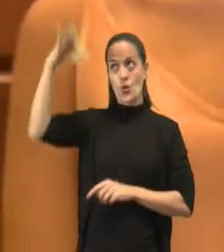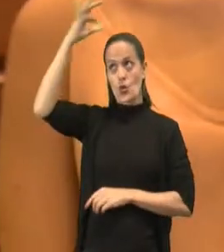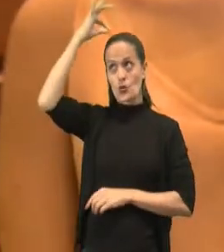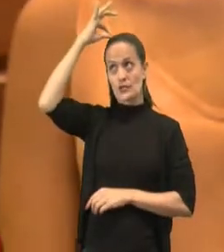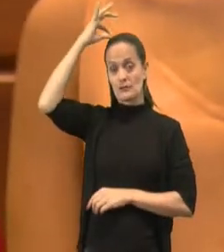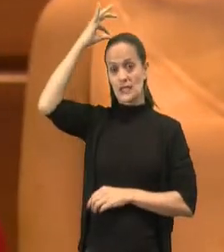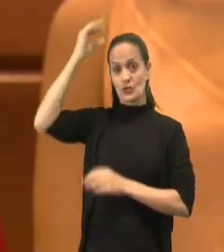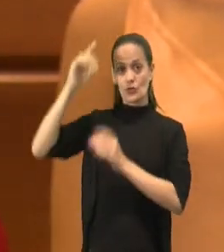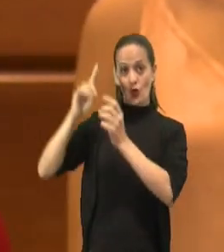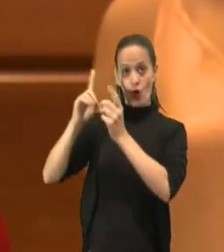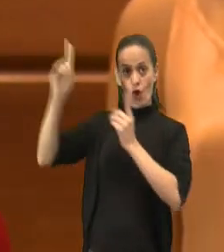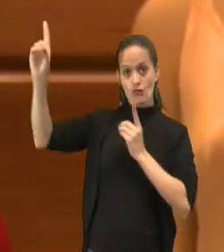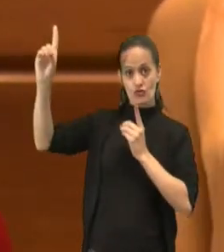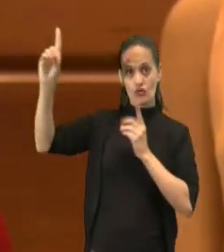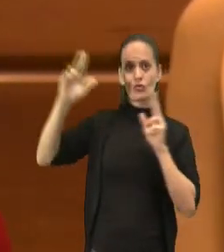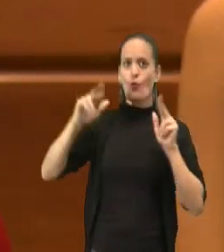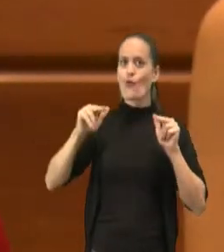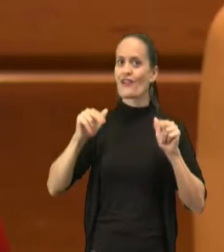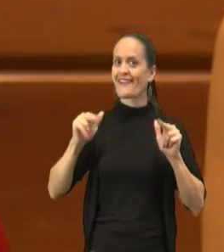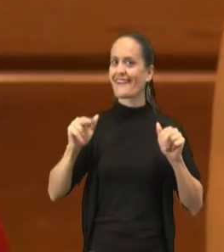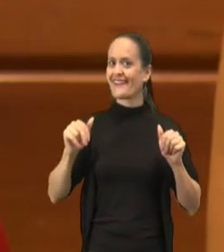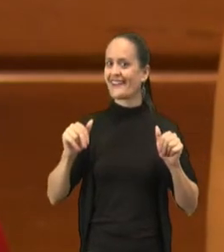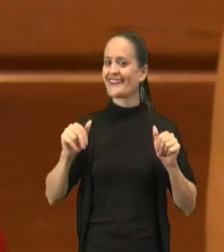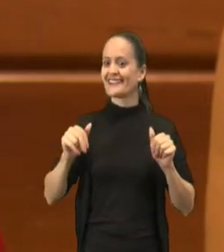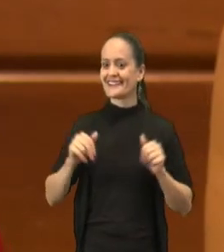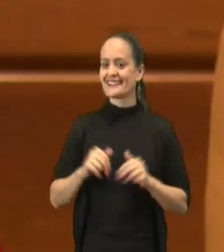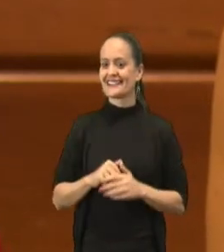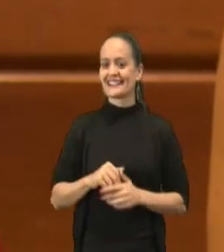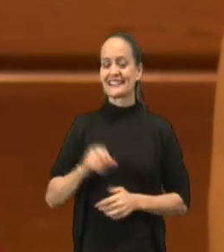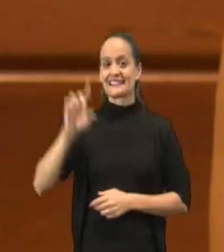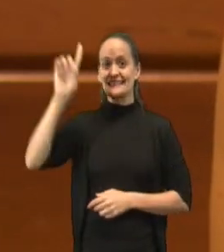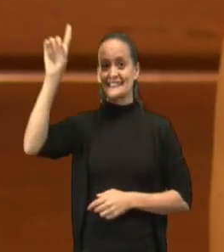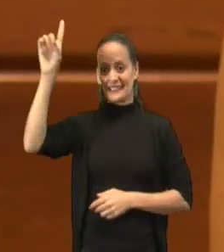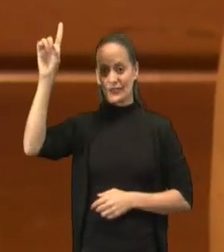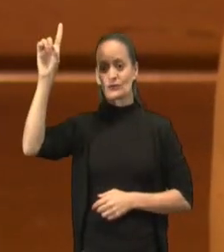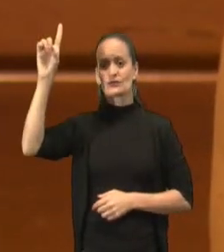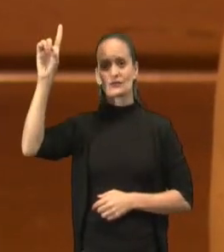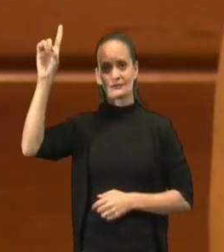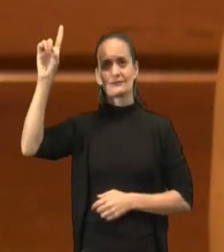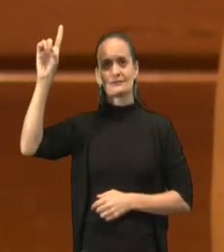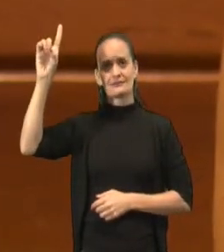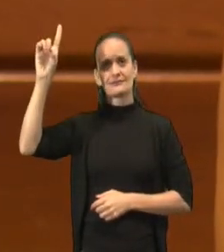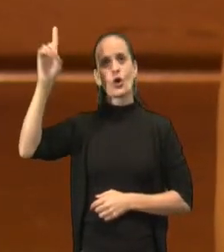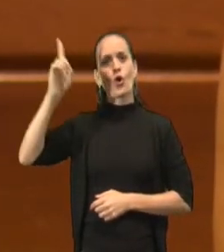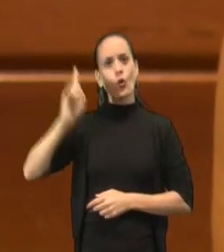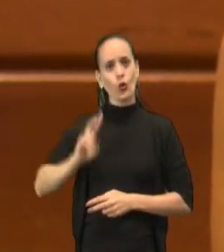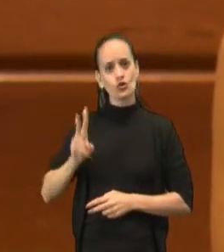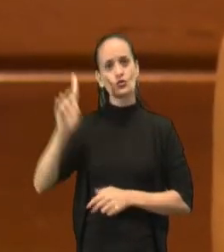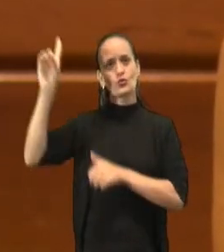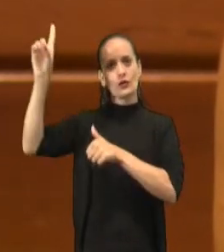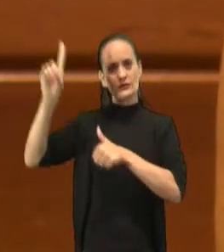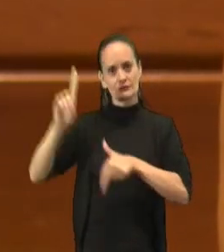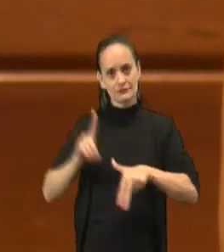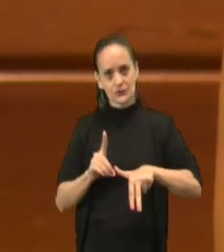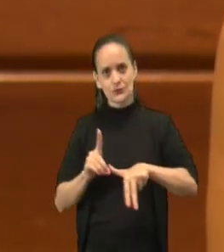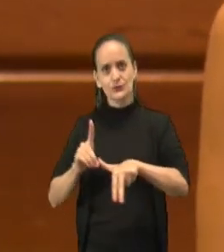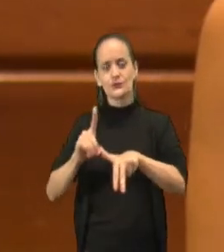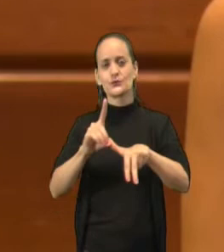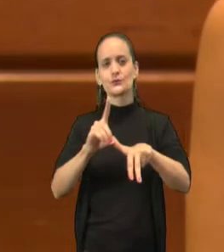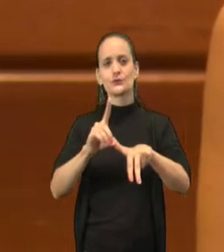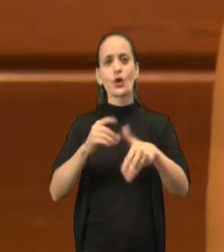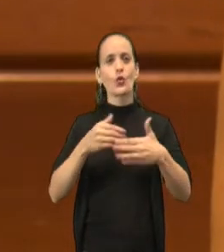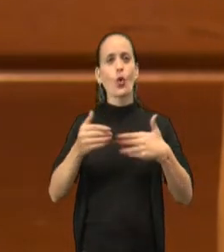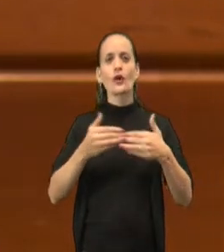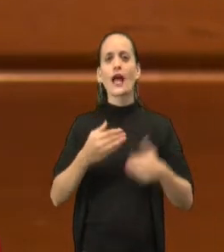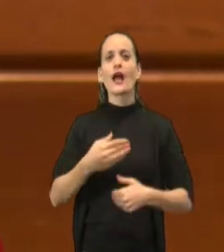planos de Deus. O Senhor nos conduz até aqui. Acabamos de cantar que onde quer que nós estejamos, o Senhor